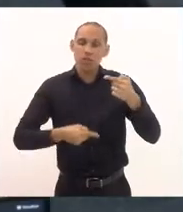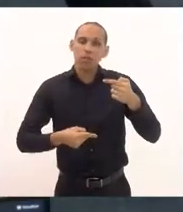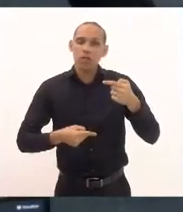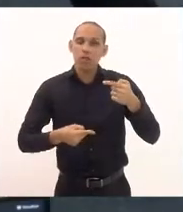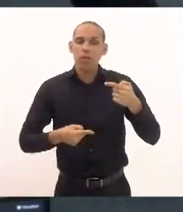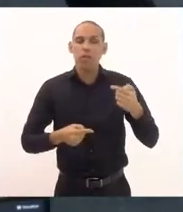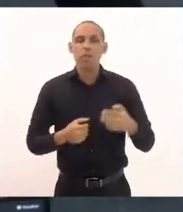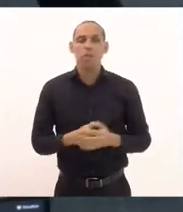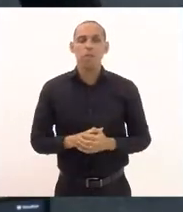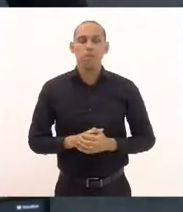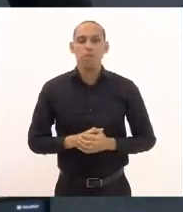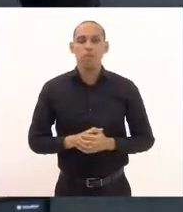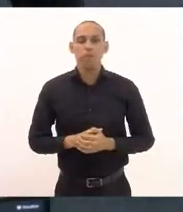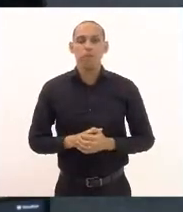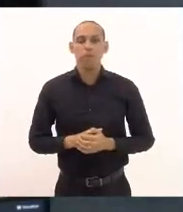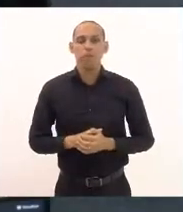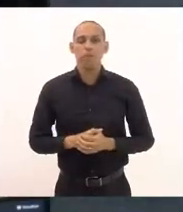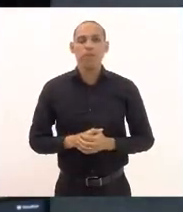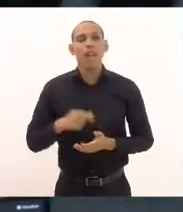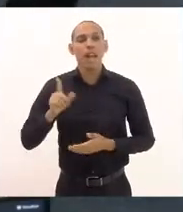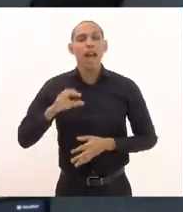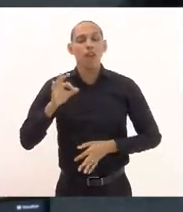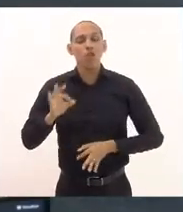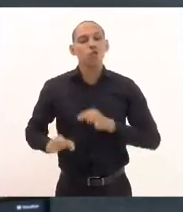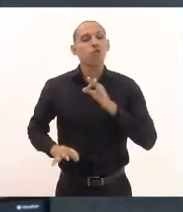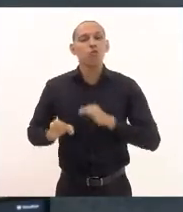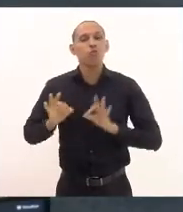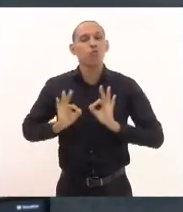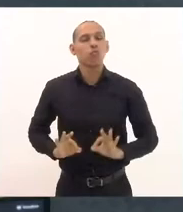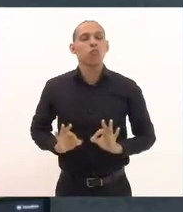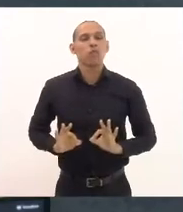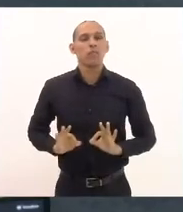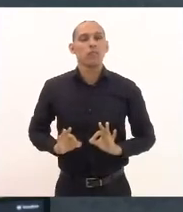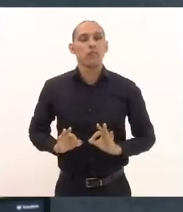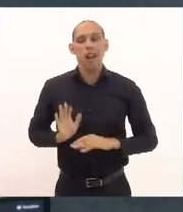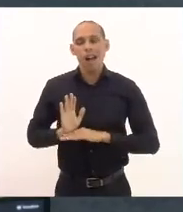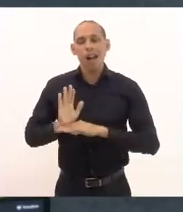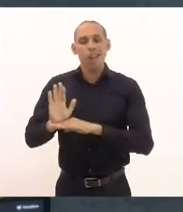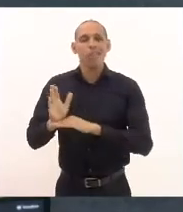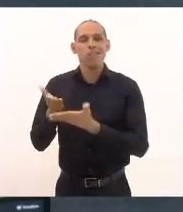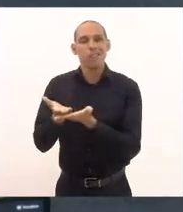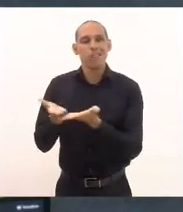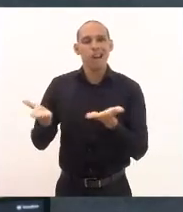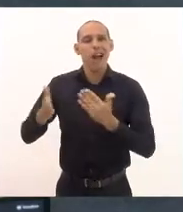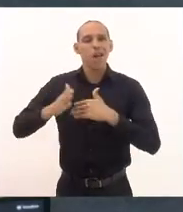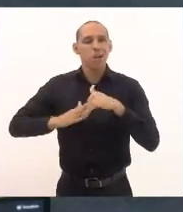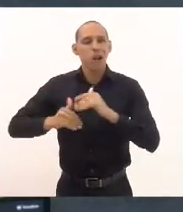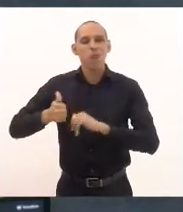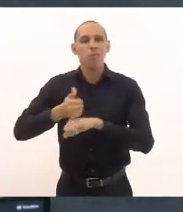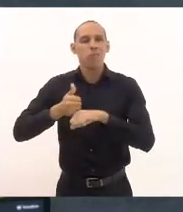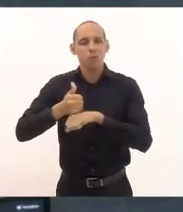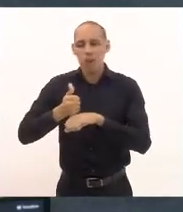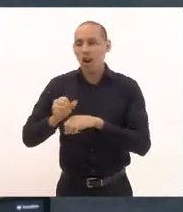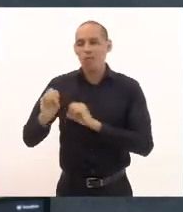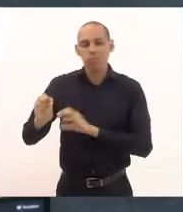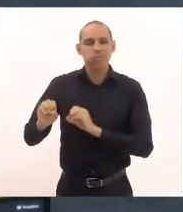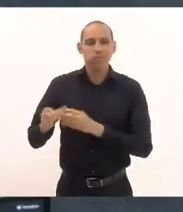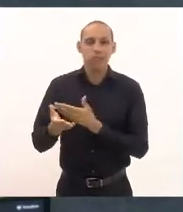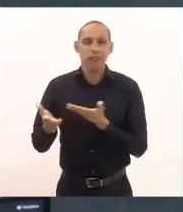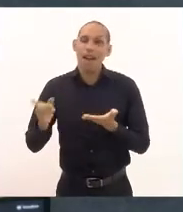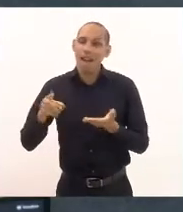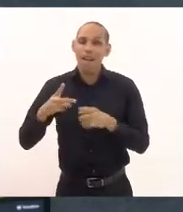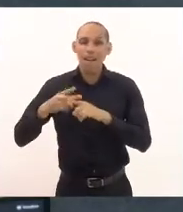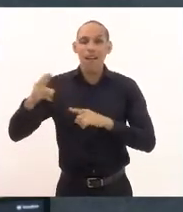nenhuma, é uma justiça que é feita aos profissionais de educação. Então, é uma